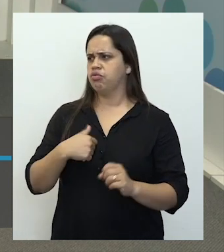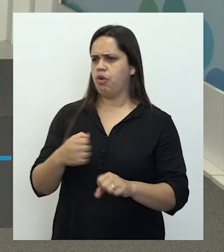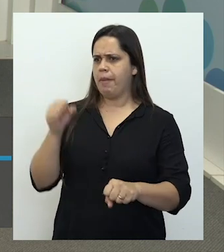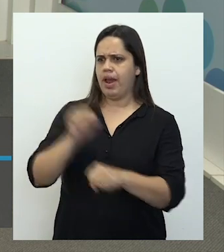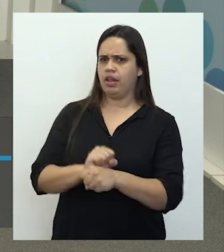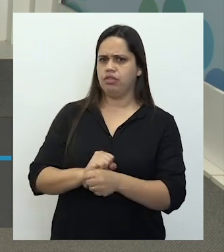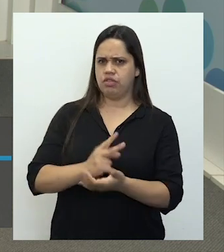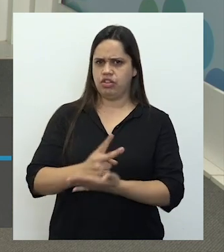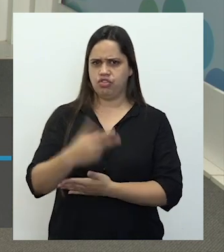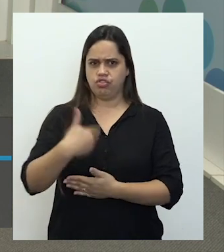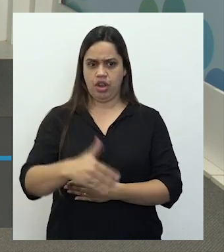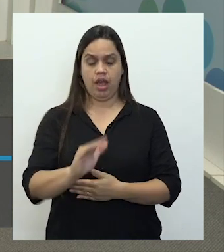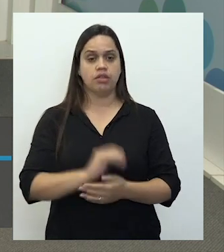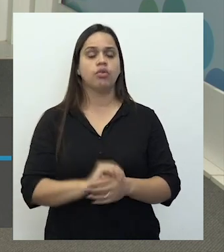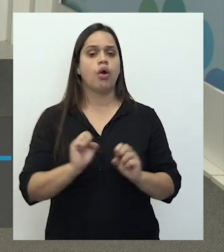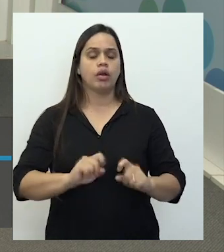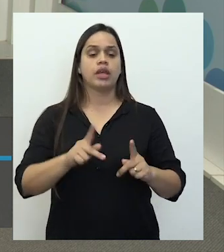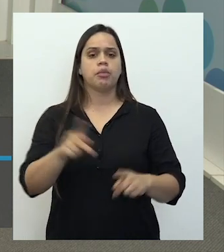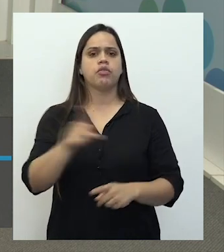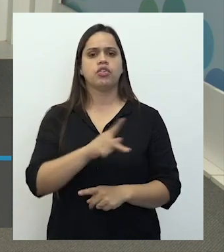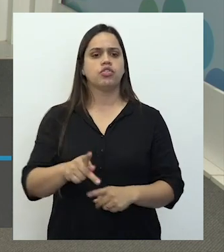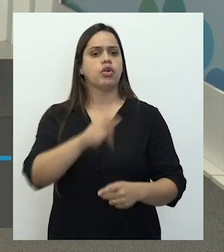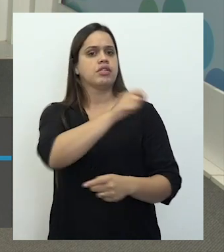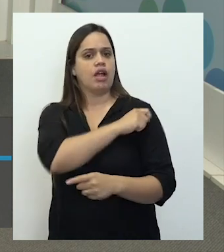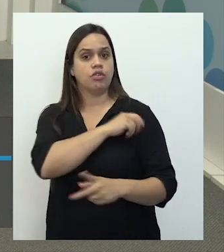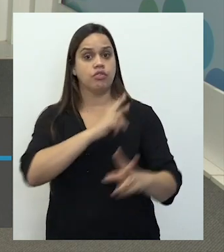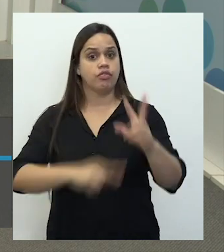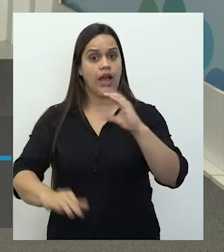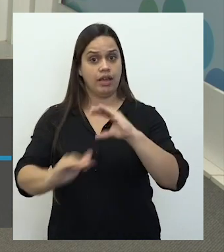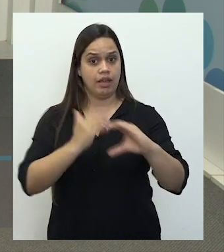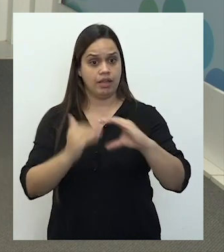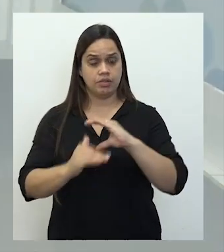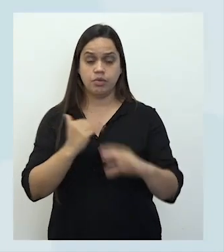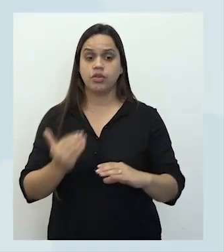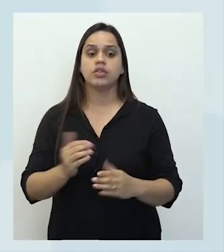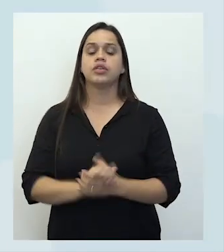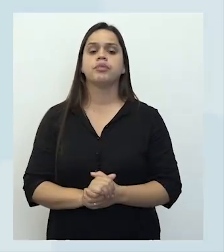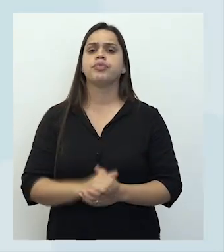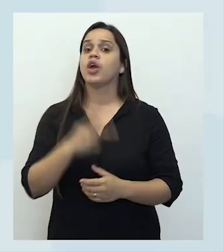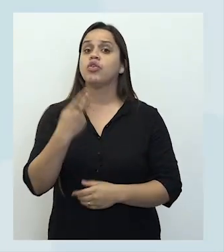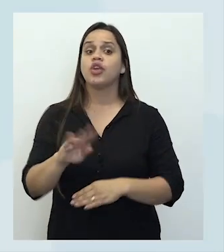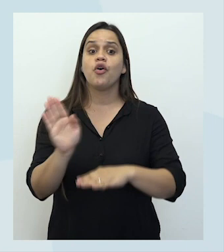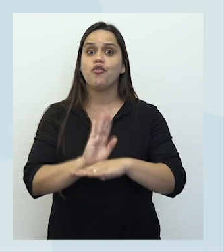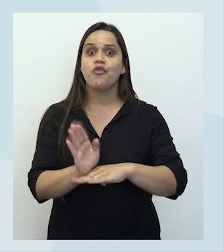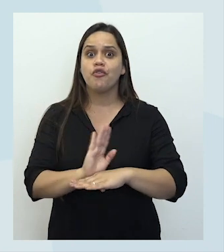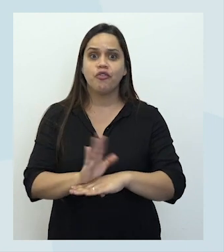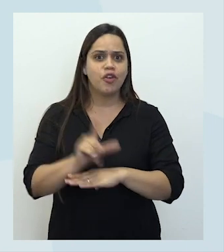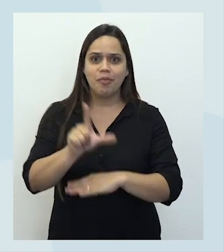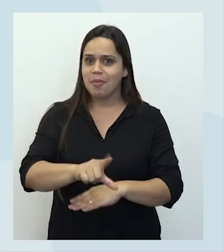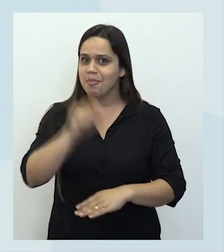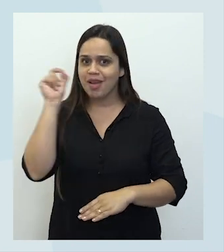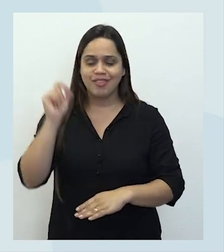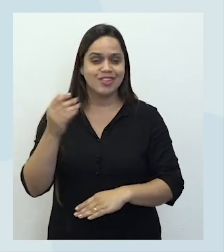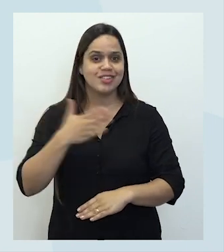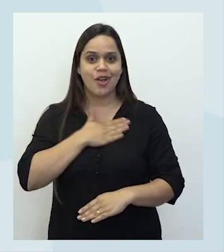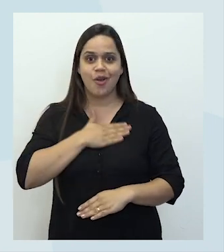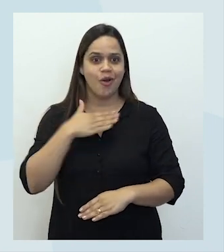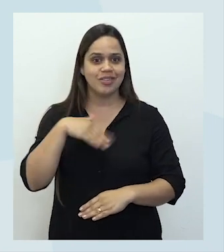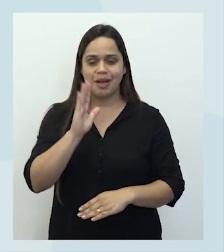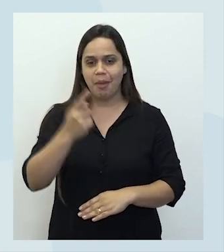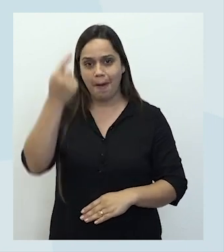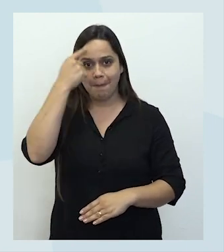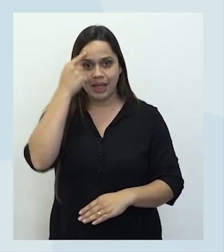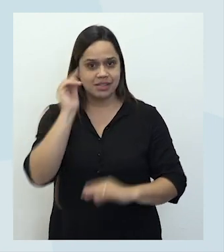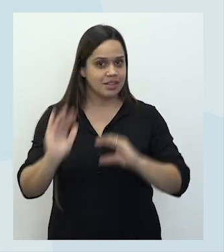claro, assim. Claro. Aí, professores, alunos vão respondendo pra gente qual é o seu filme preferido. Vai pensando aí,